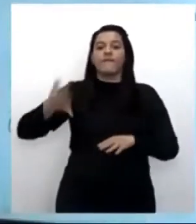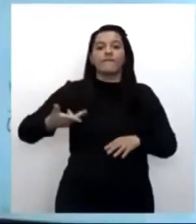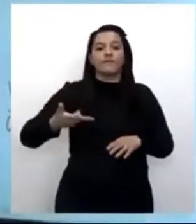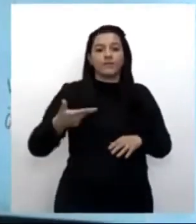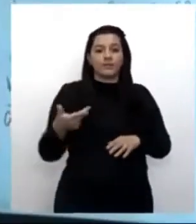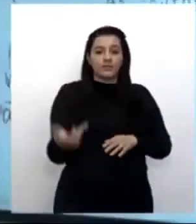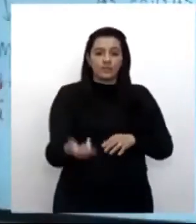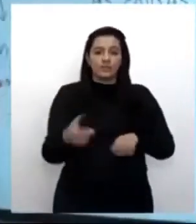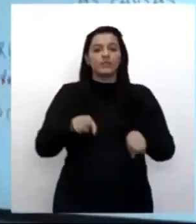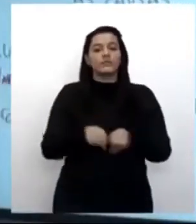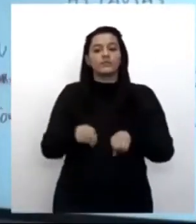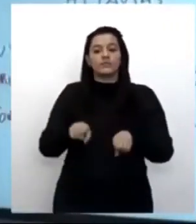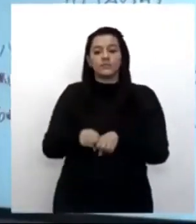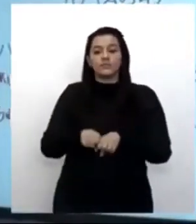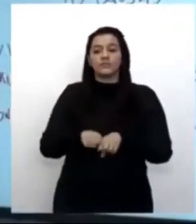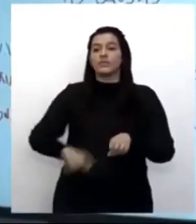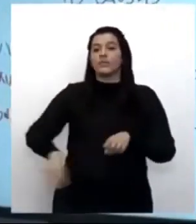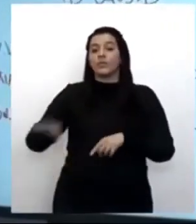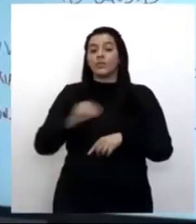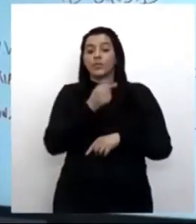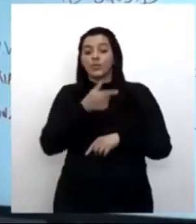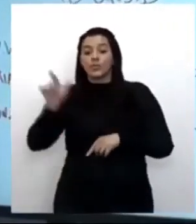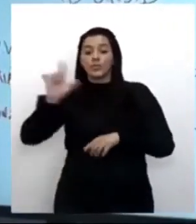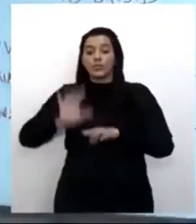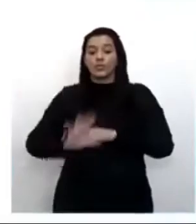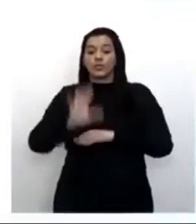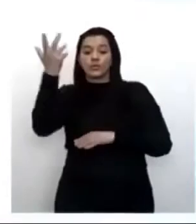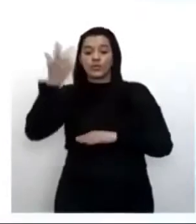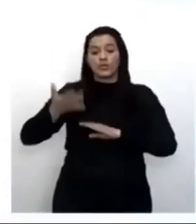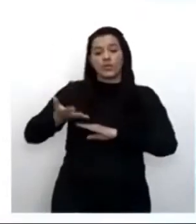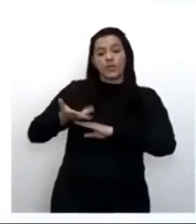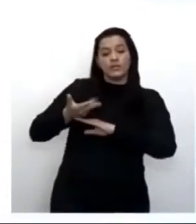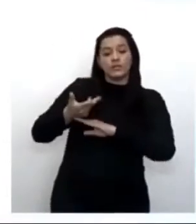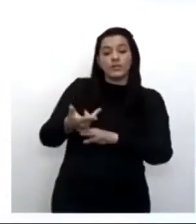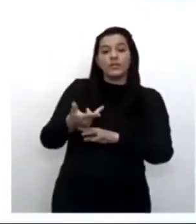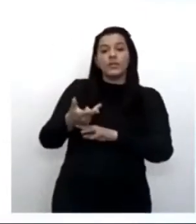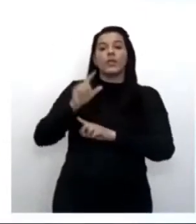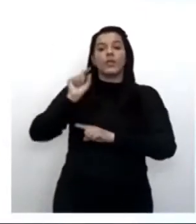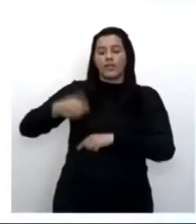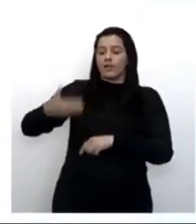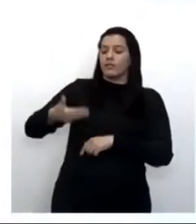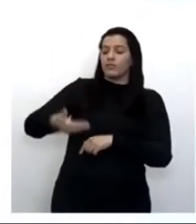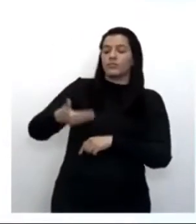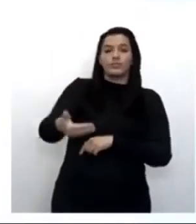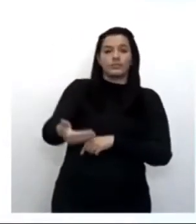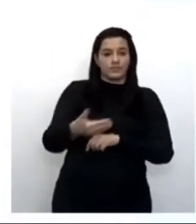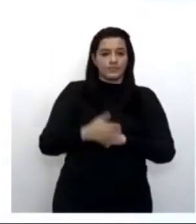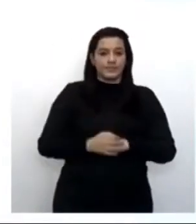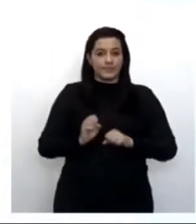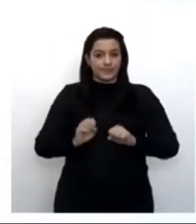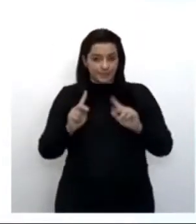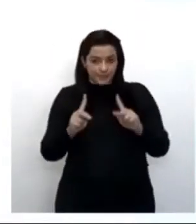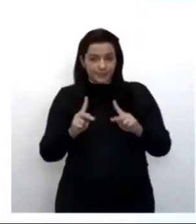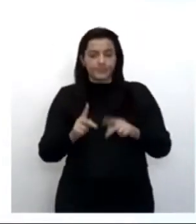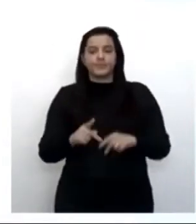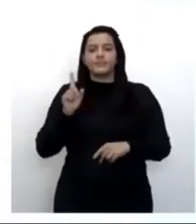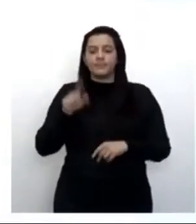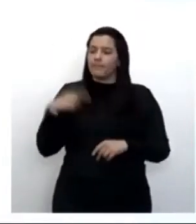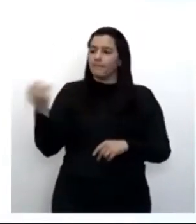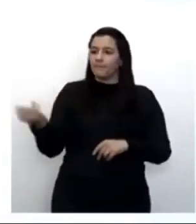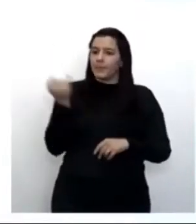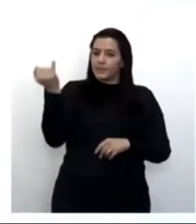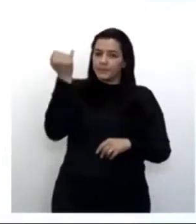velocidade e o que acontece aqui, a aceleração ela é constante, certo? Então, muito importante você